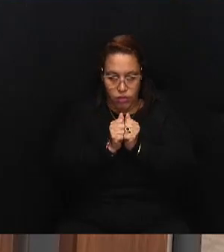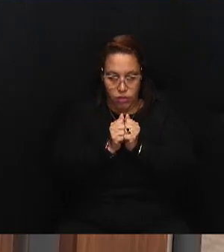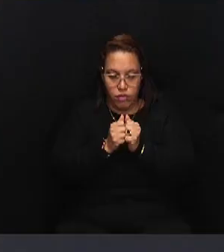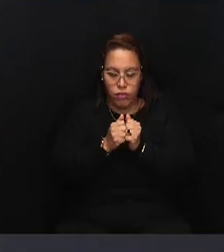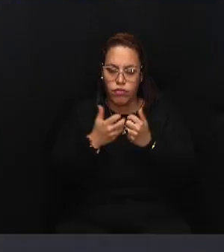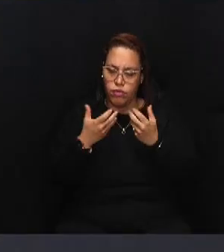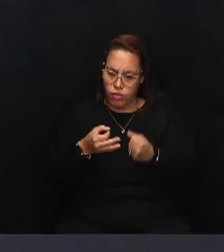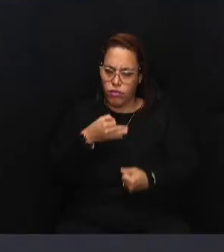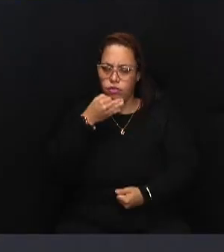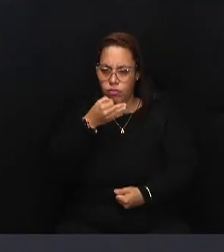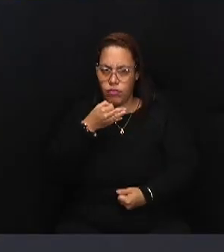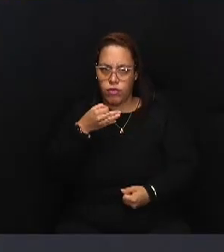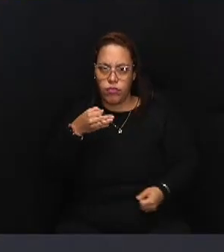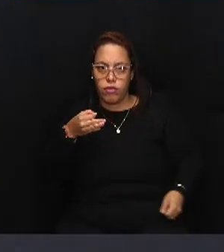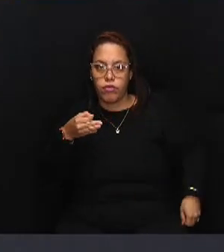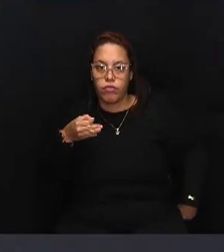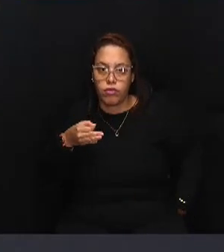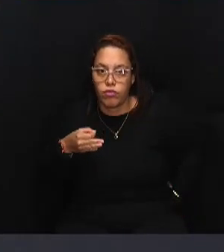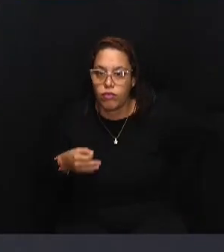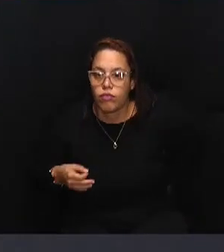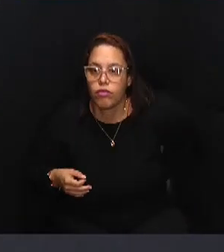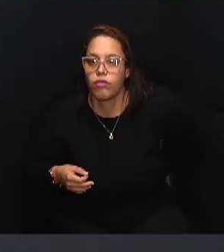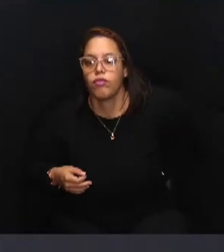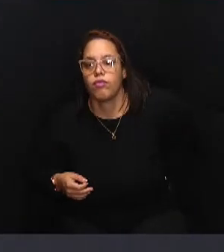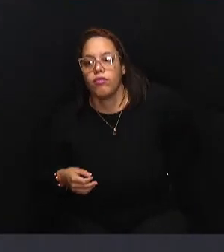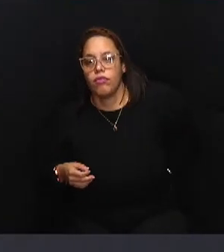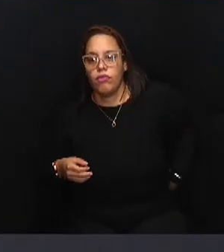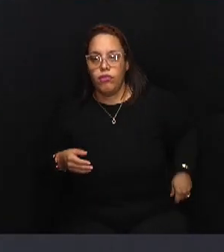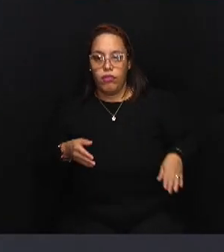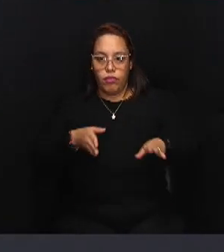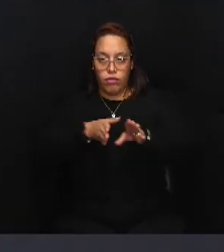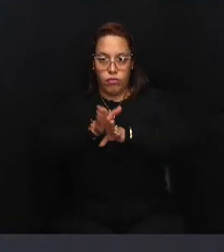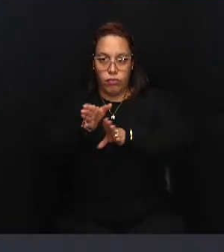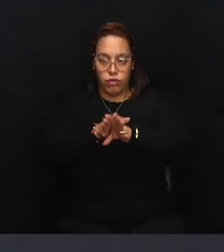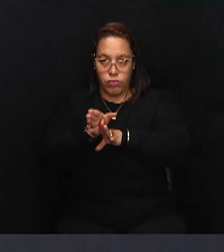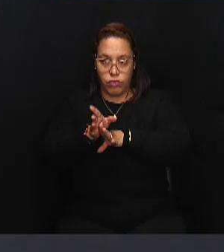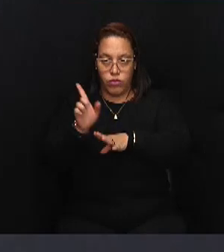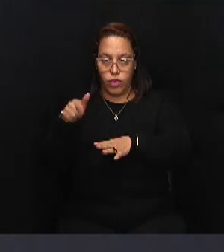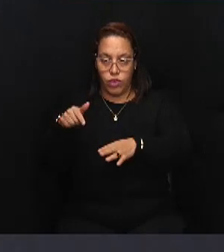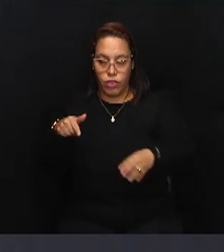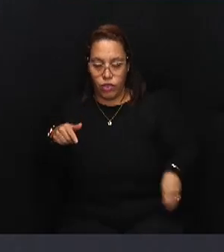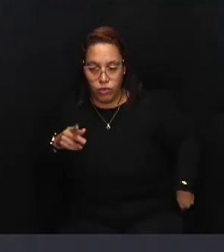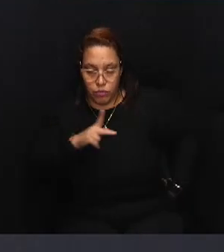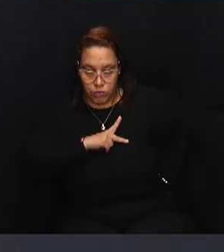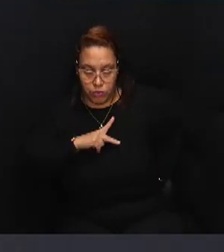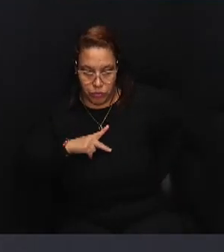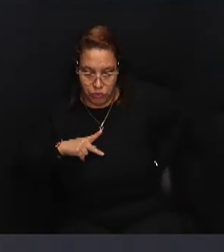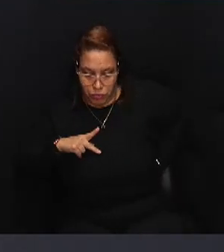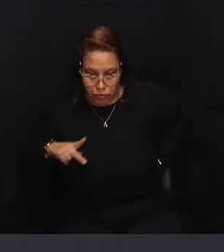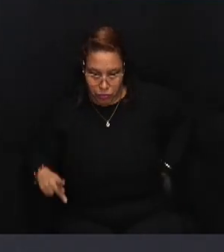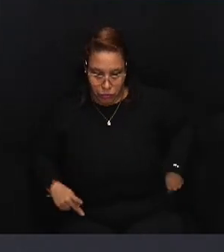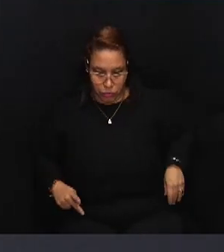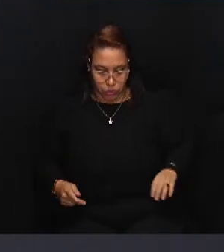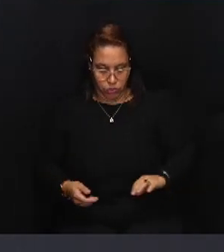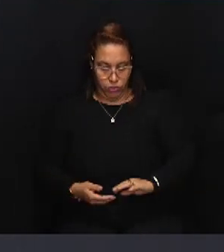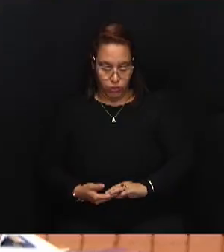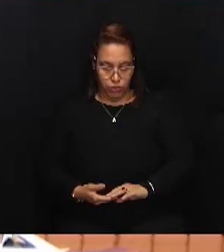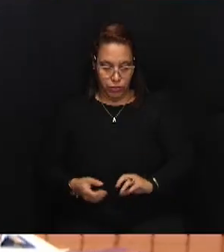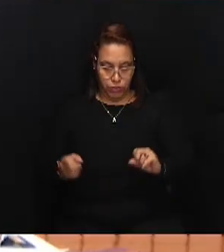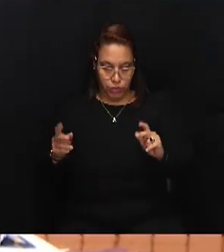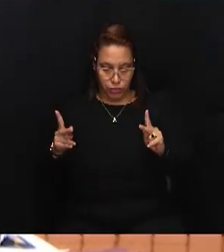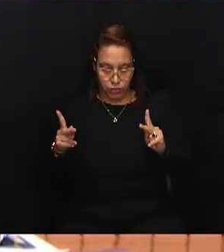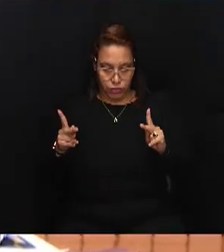a sugestão dele, propor encaminhamento na comissão esse assunto. Não é, vereador Romero? É isso, presidente. Então, tá